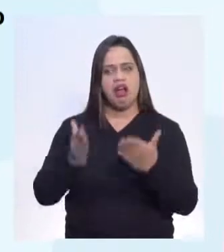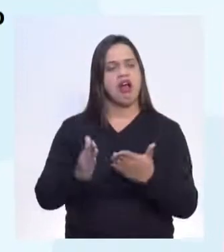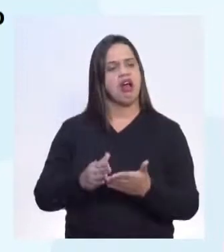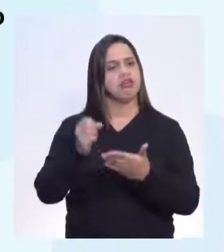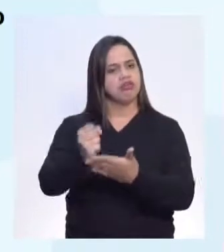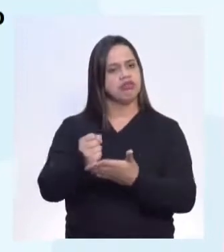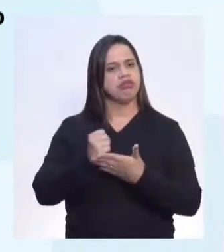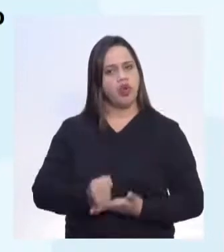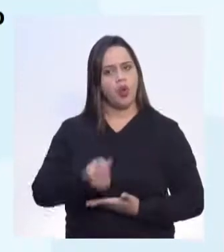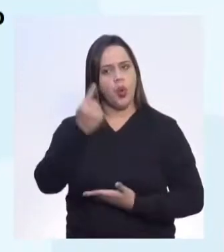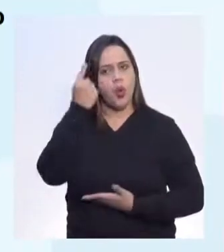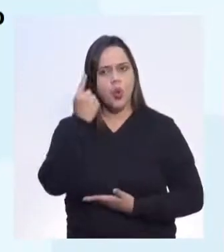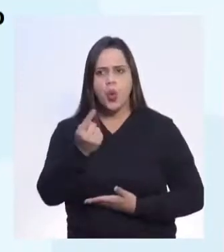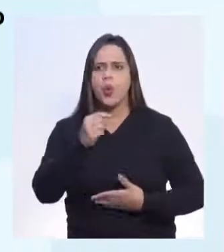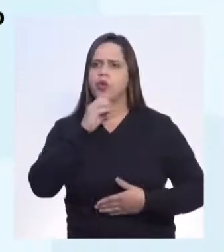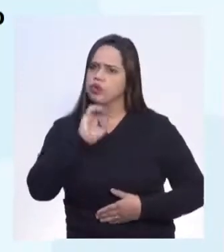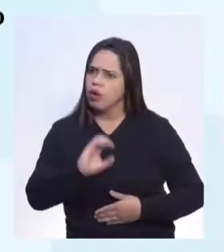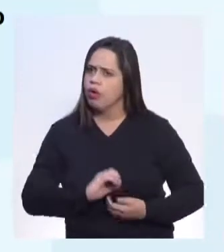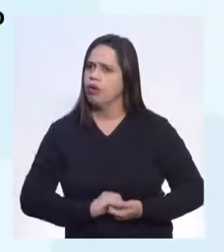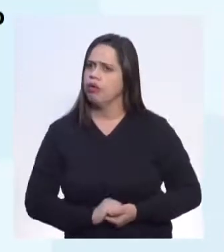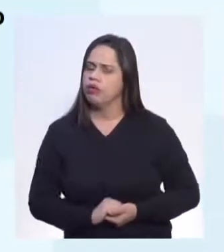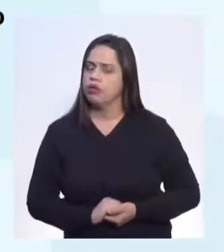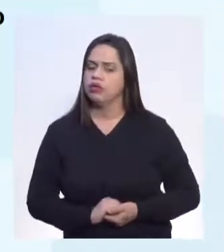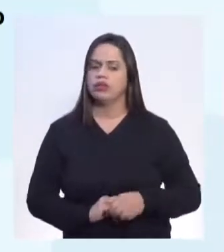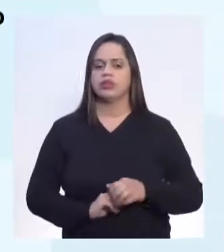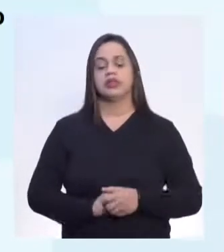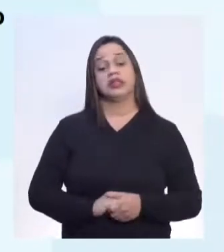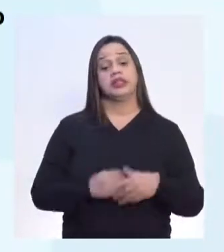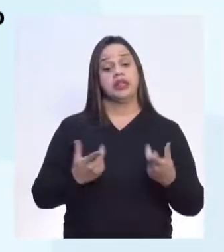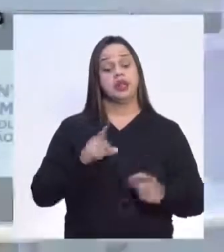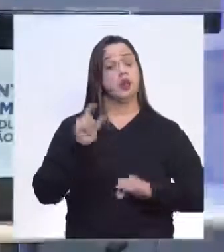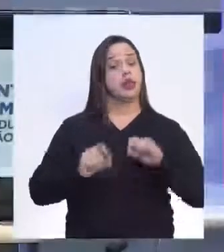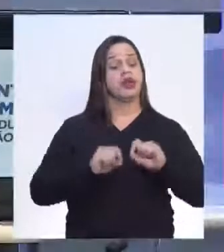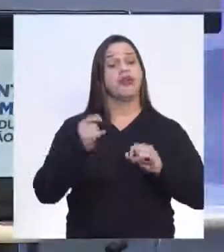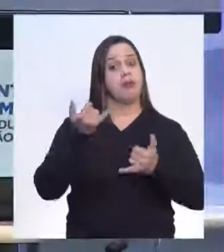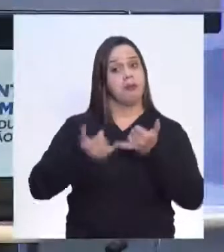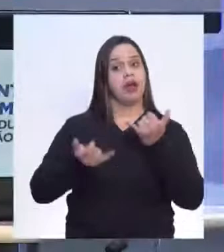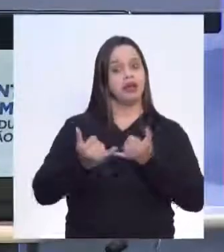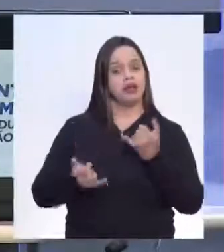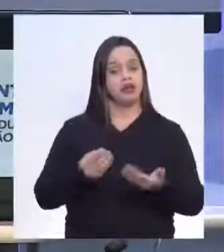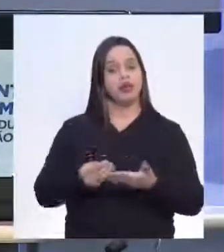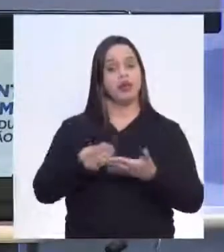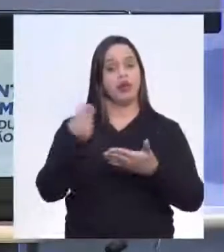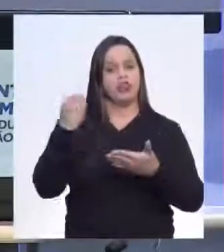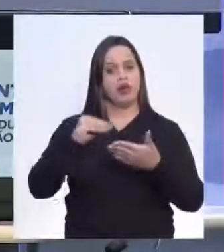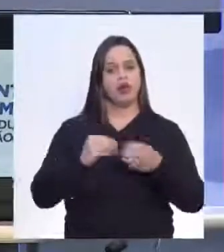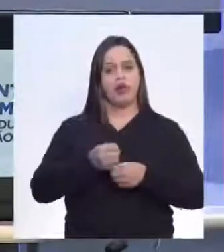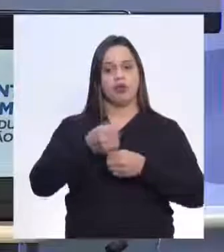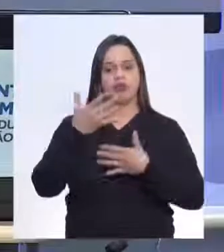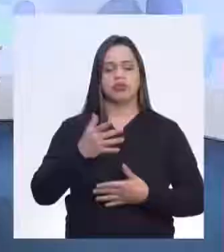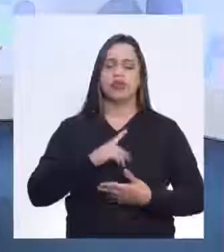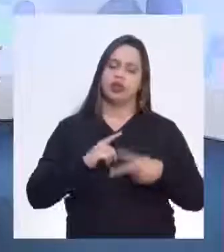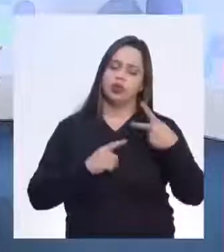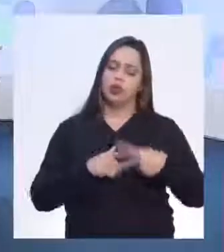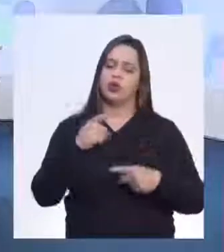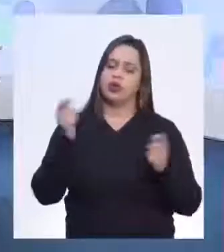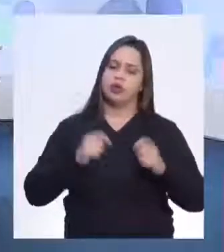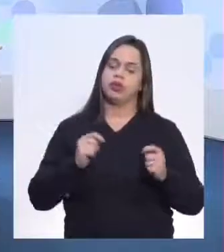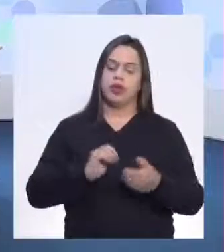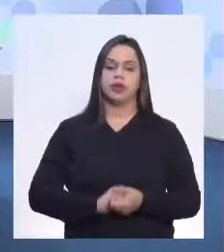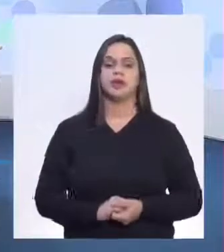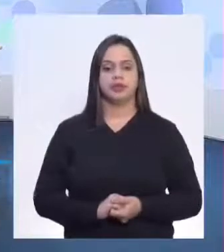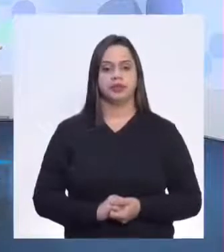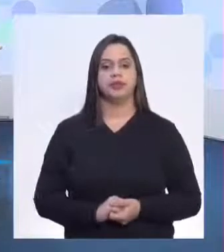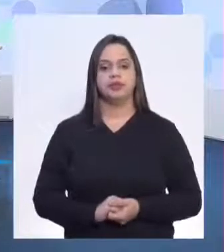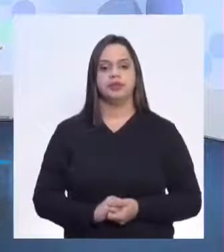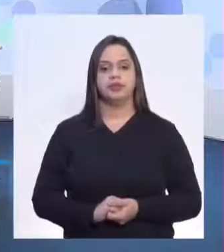só trouxe um. Aí foi muito parecido com o que eles colocaram, não é? Sim. Então, possibilidades aí olha, pra eles, há né? 2